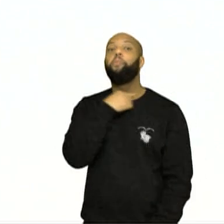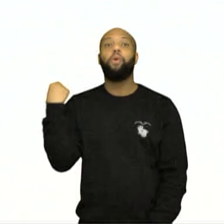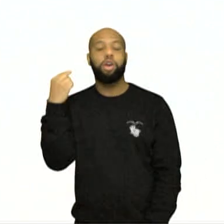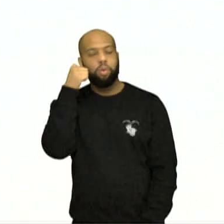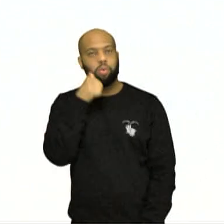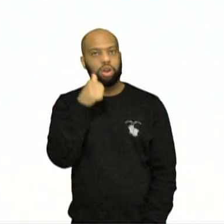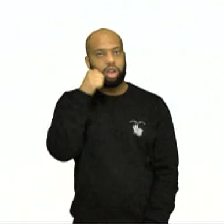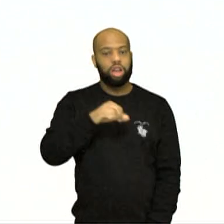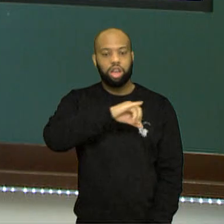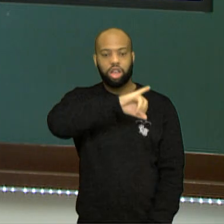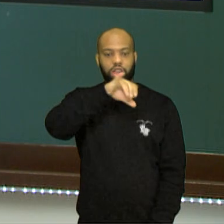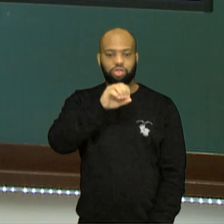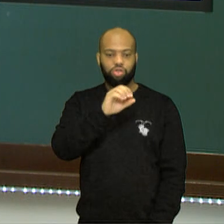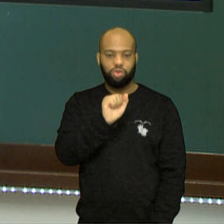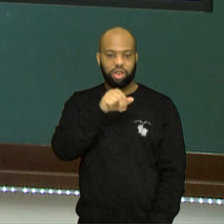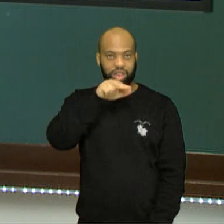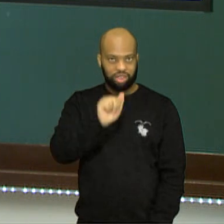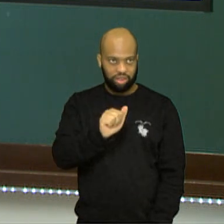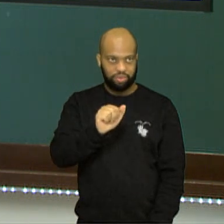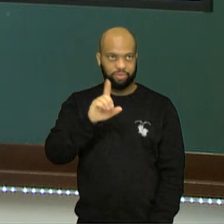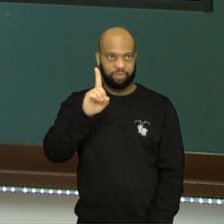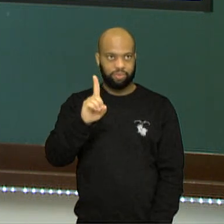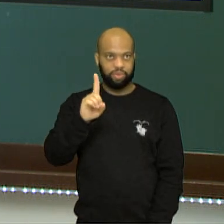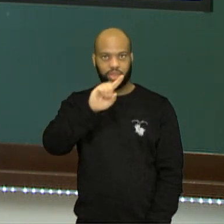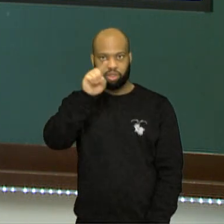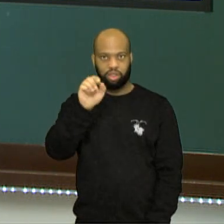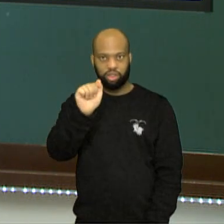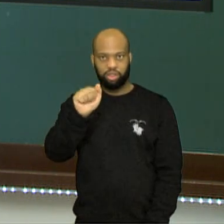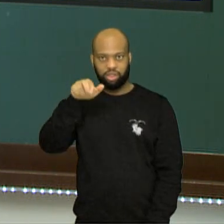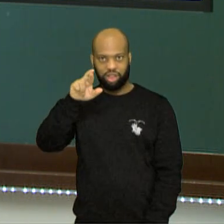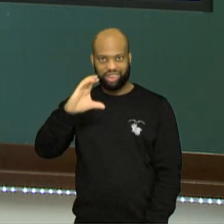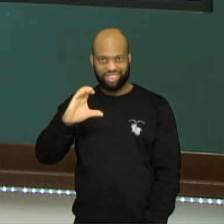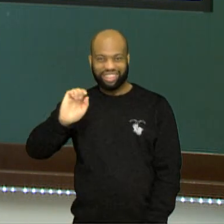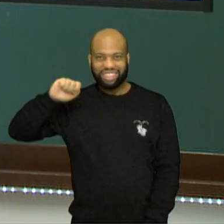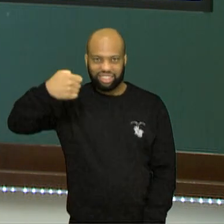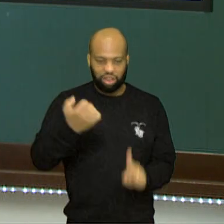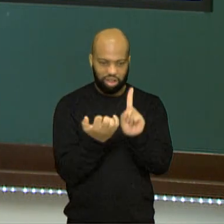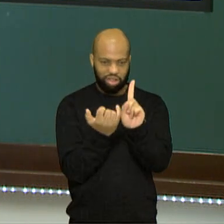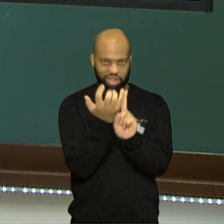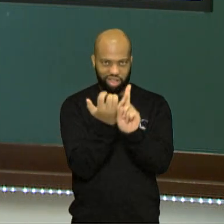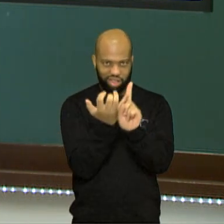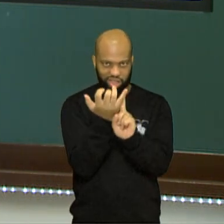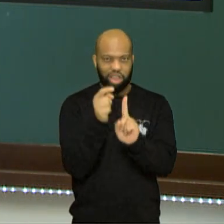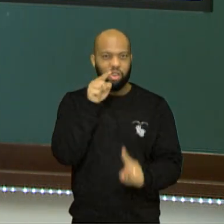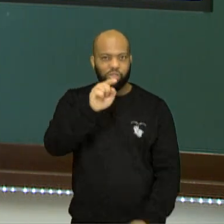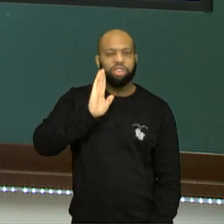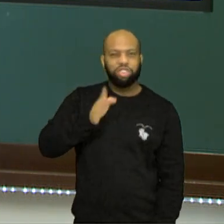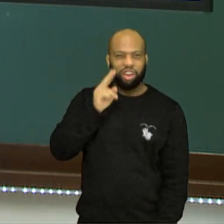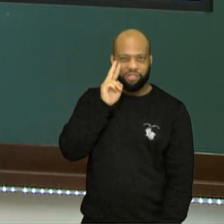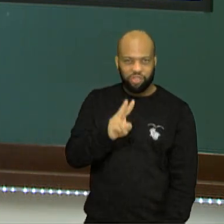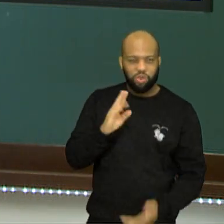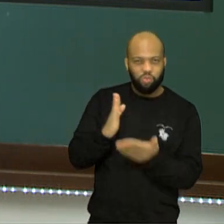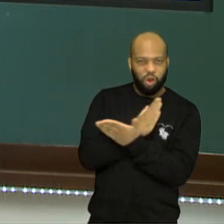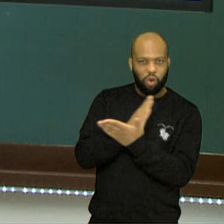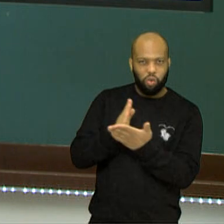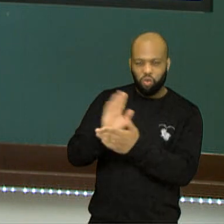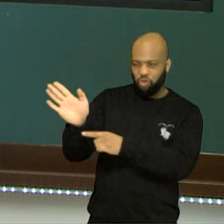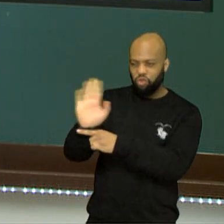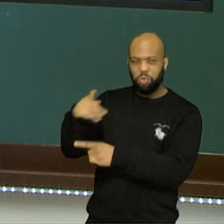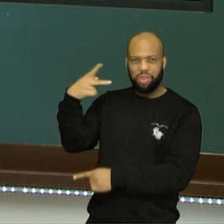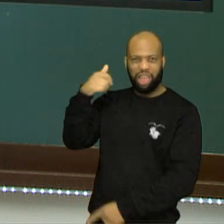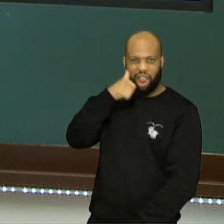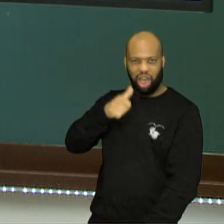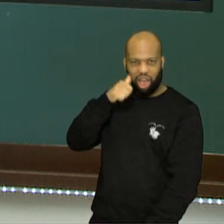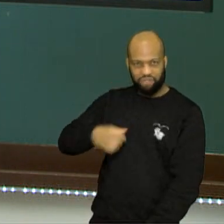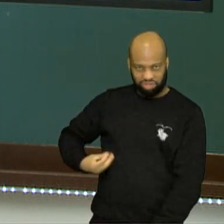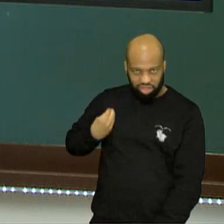d'Arc, que é uma heroína francesa. Vocês já ouviram falar de Joana d'Arc, pessoal? Sabem? Já viram algum filme, alguma coisa assim,